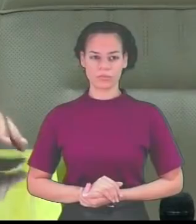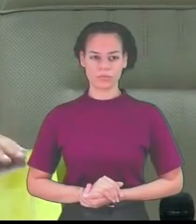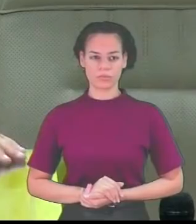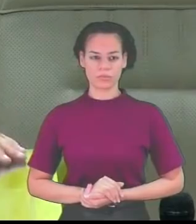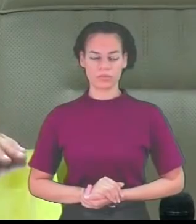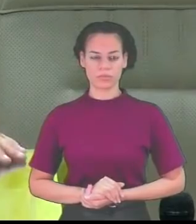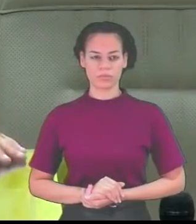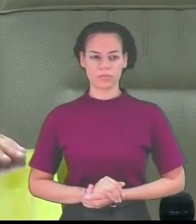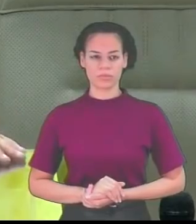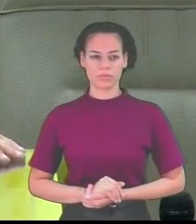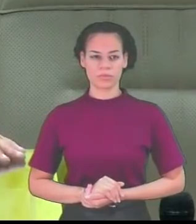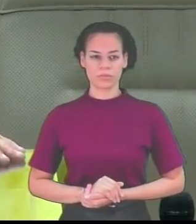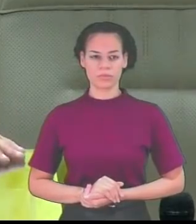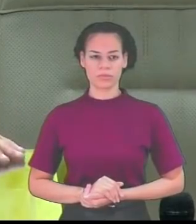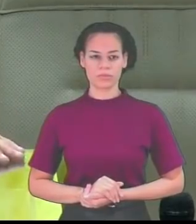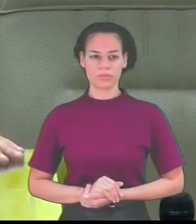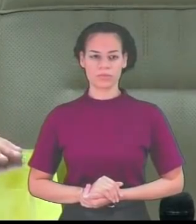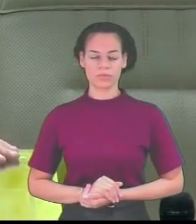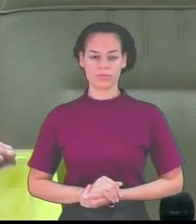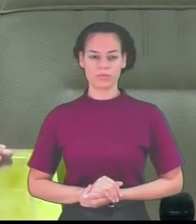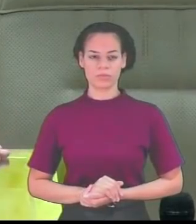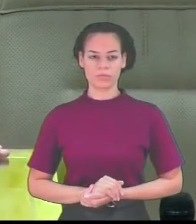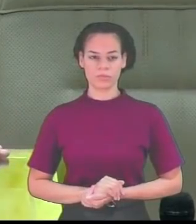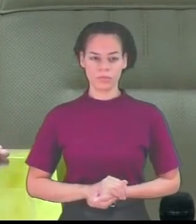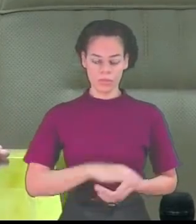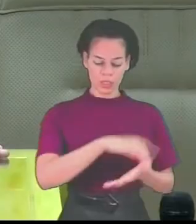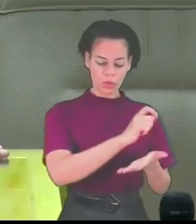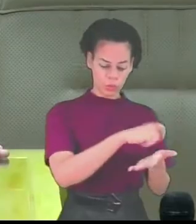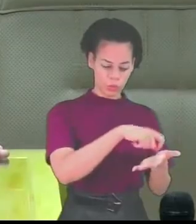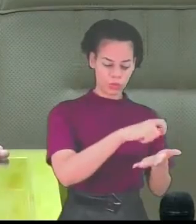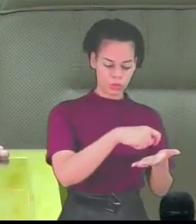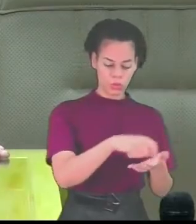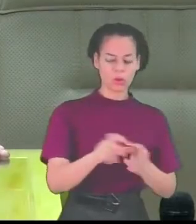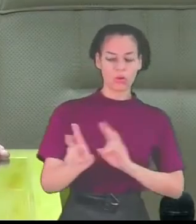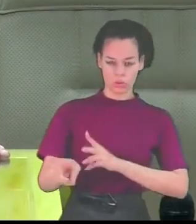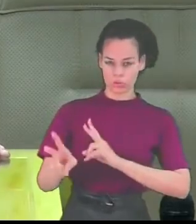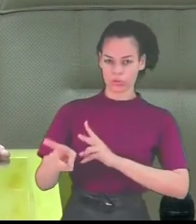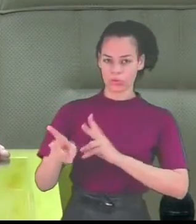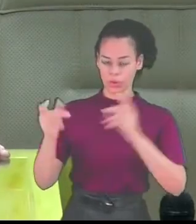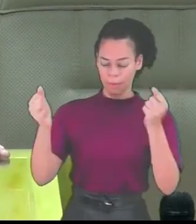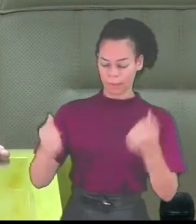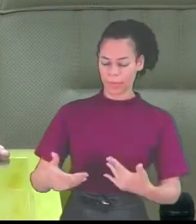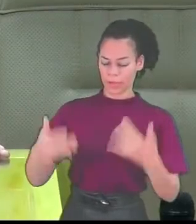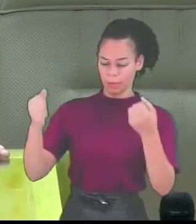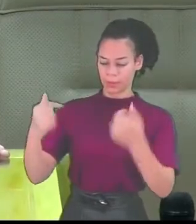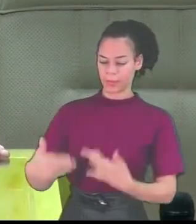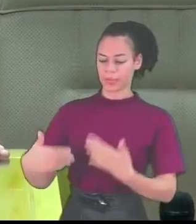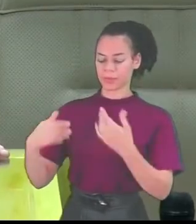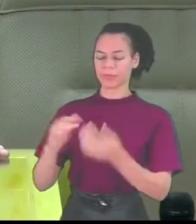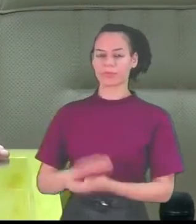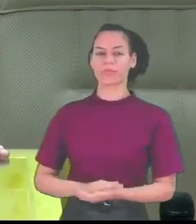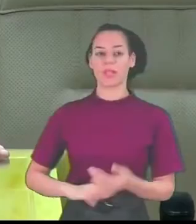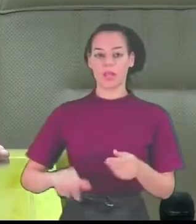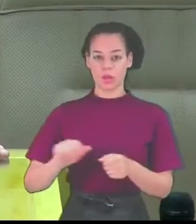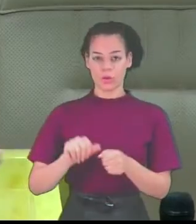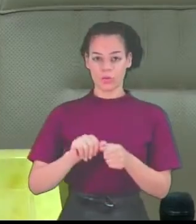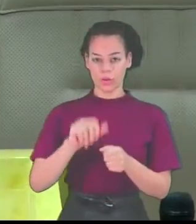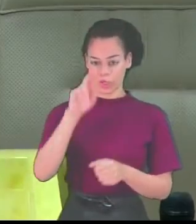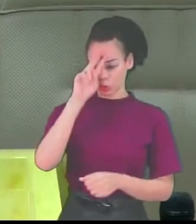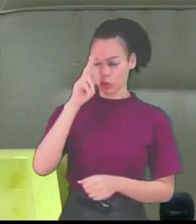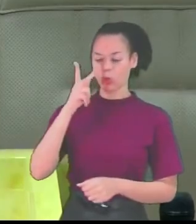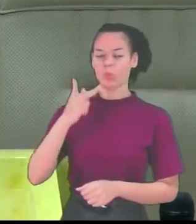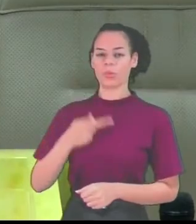E aí o escritor prossegue havendo feito por si mesmo e a purificação